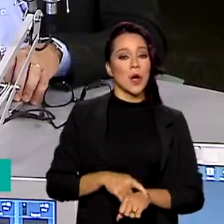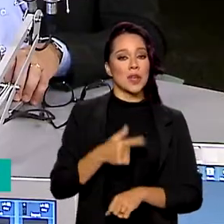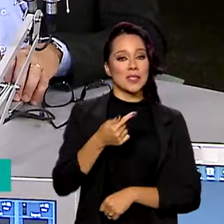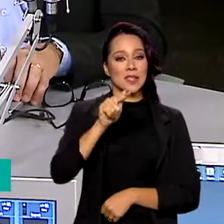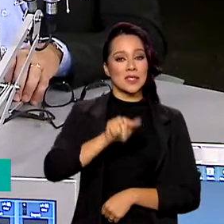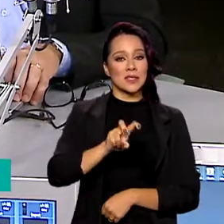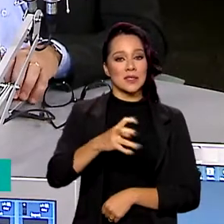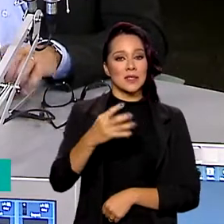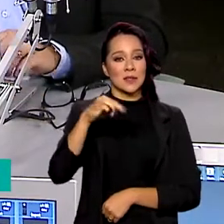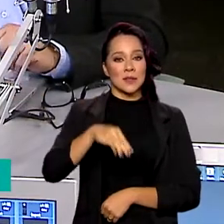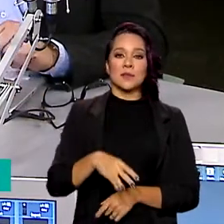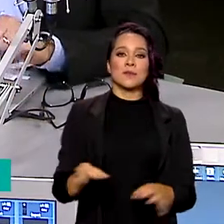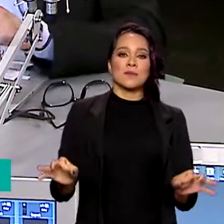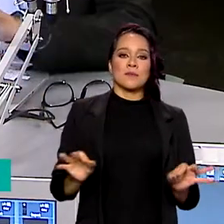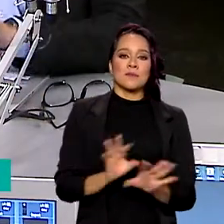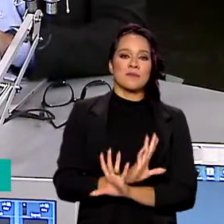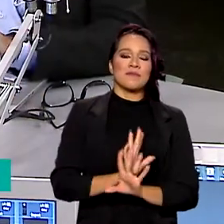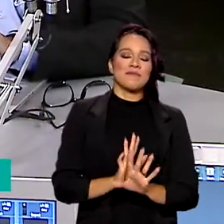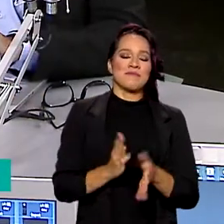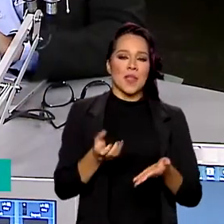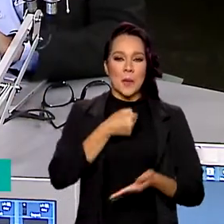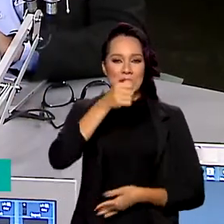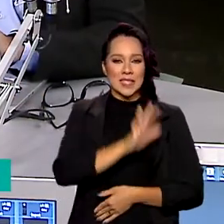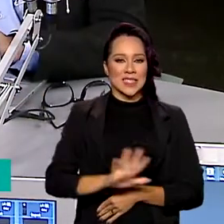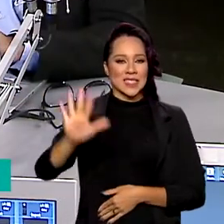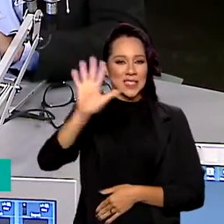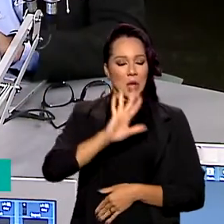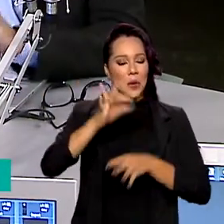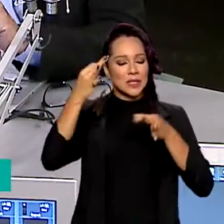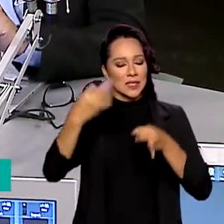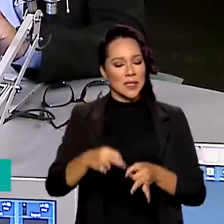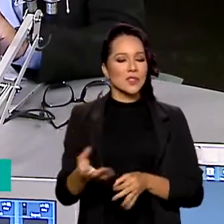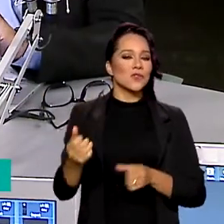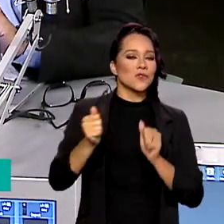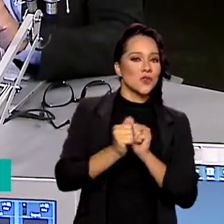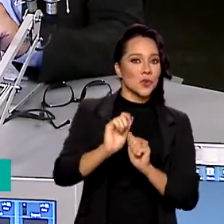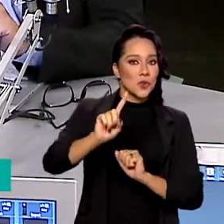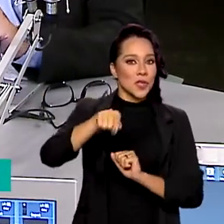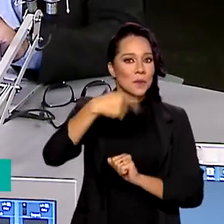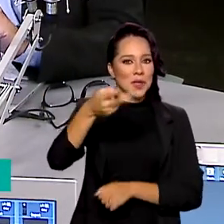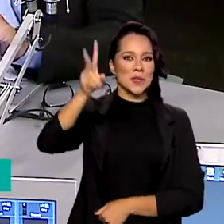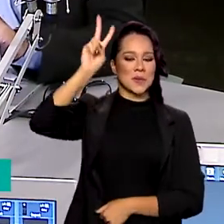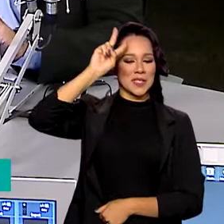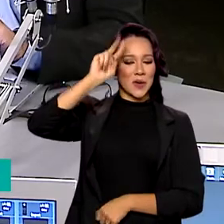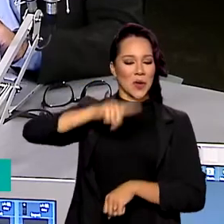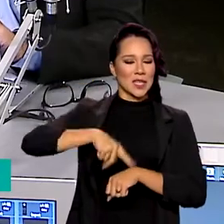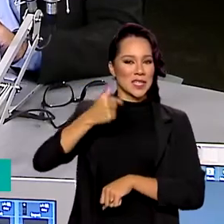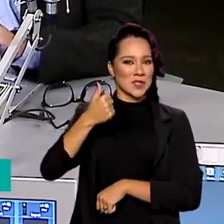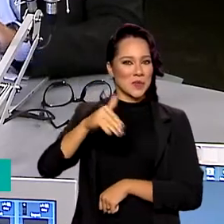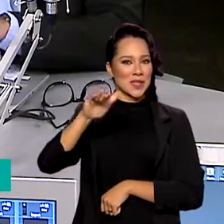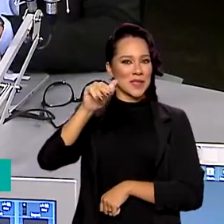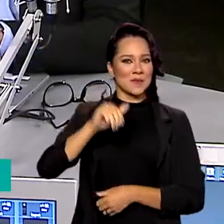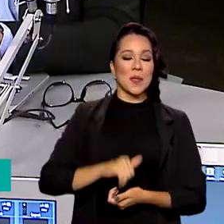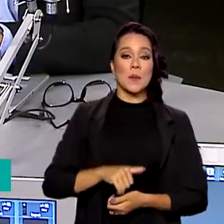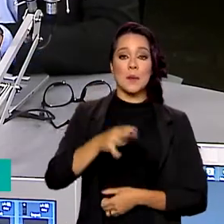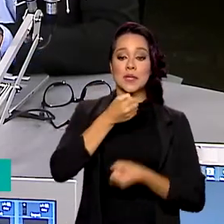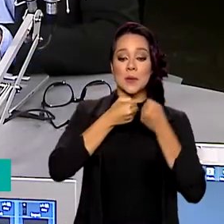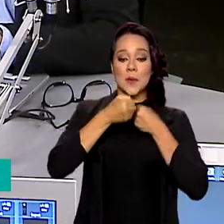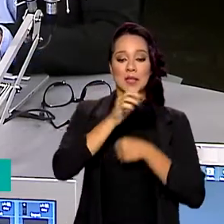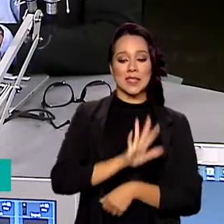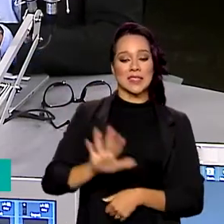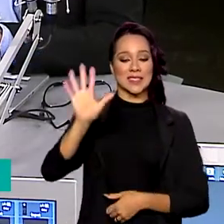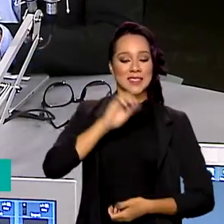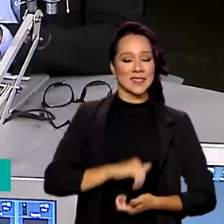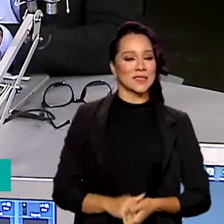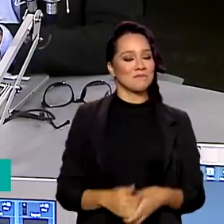e 54 minutos e chegamos ao fim dessa edição do repórter nacional com a certeza de estarmos juntos na próxima segunda-feira às 7:30 da manhã para mais um